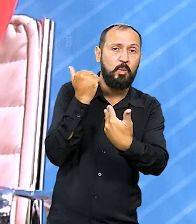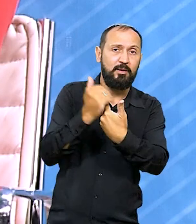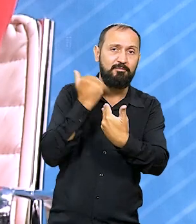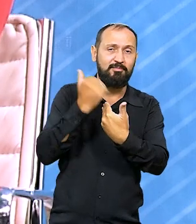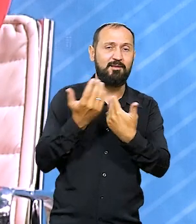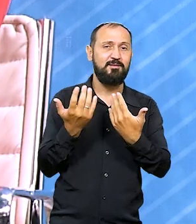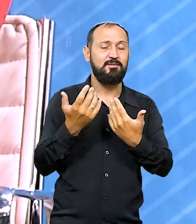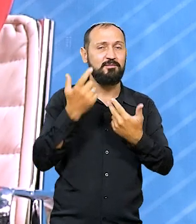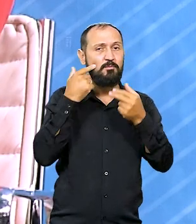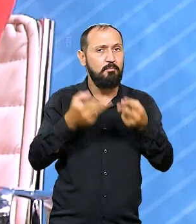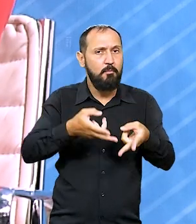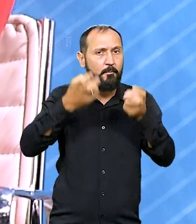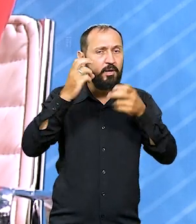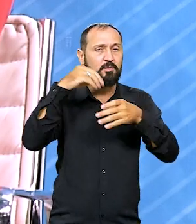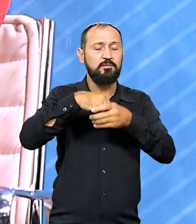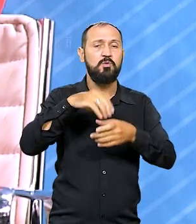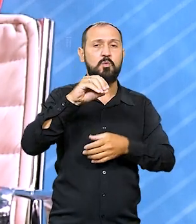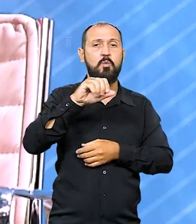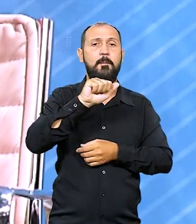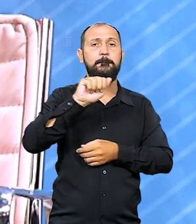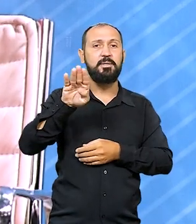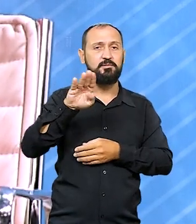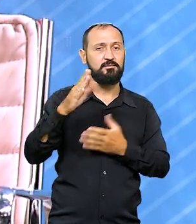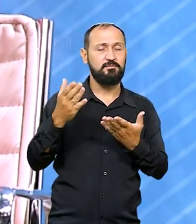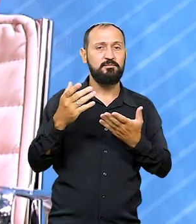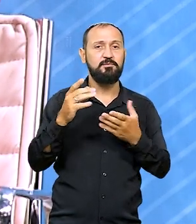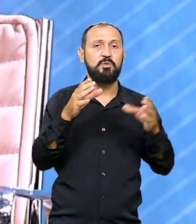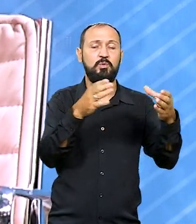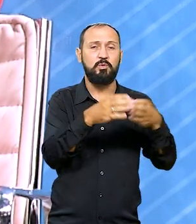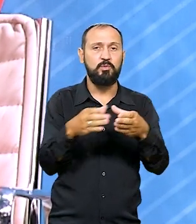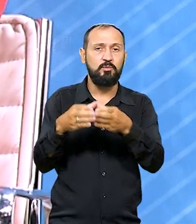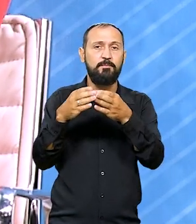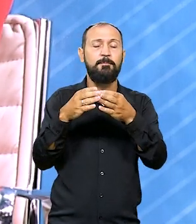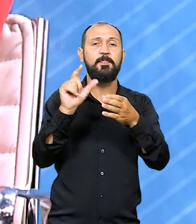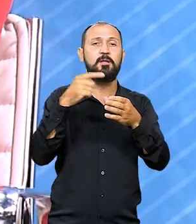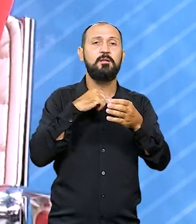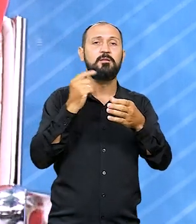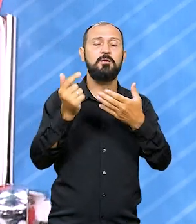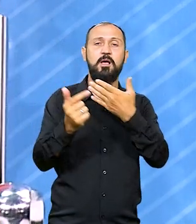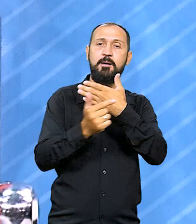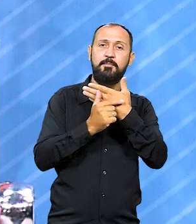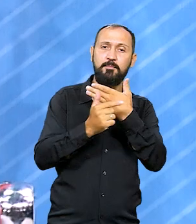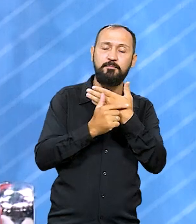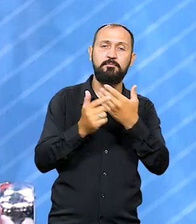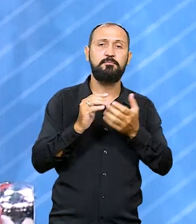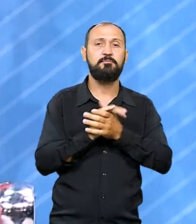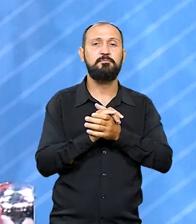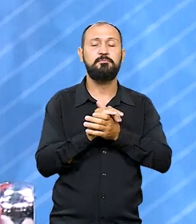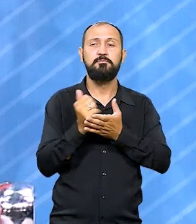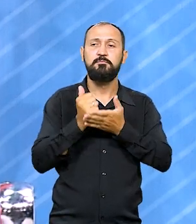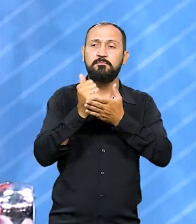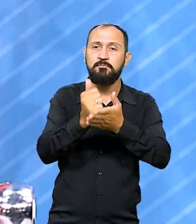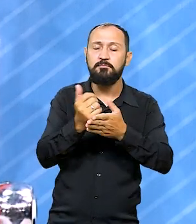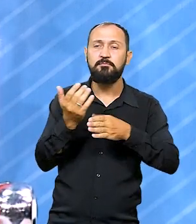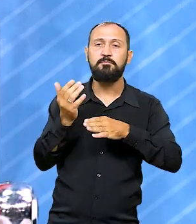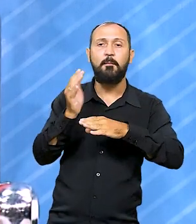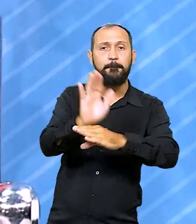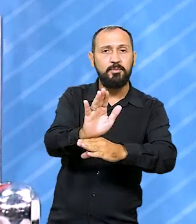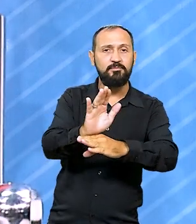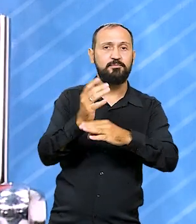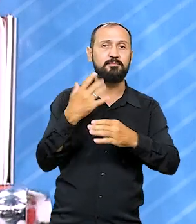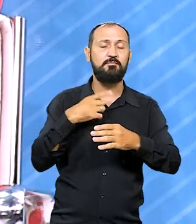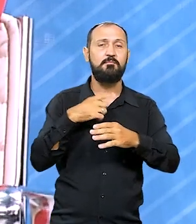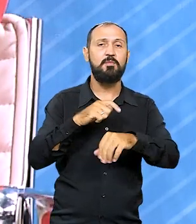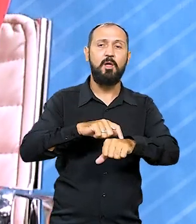te orientar, e eu percebo isso dentro da OAB. E as comissões têm esse papel também, né? Sim. De estender a